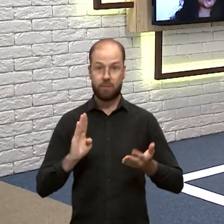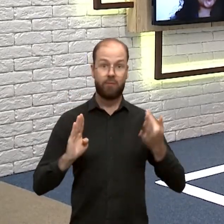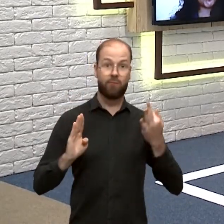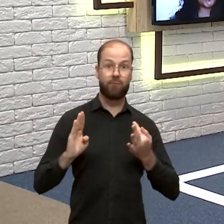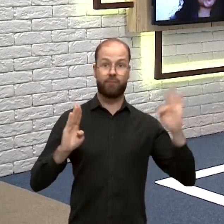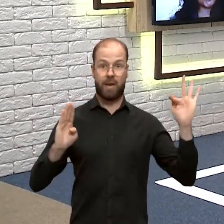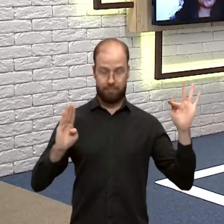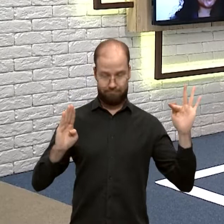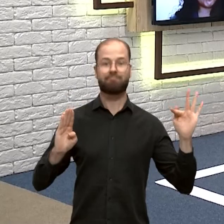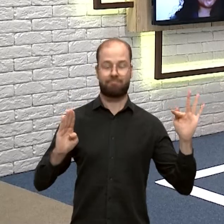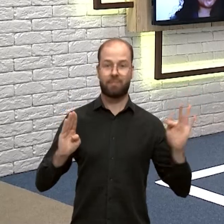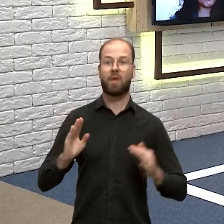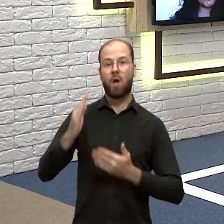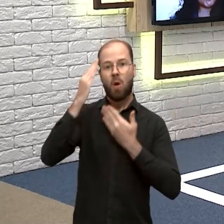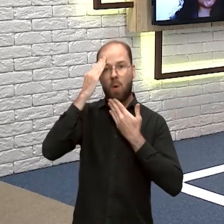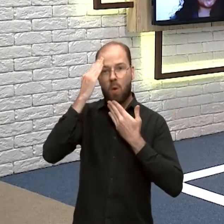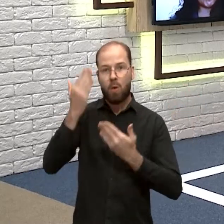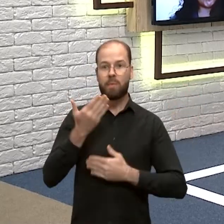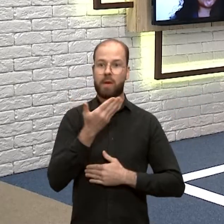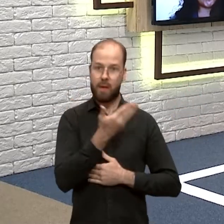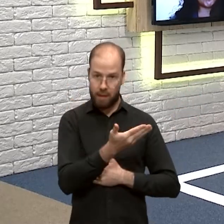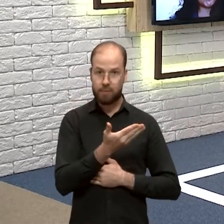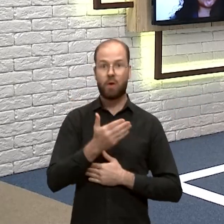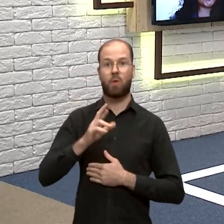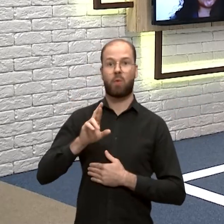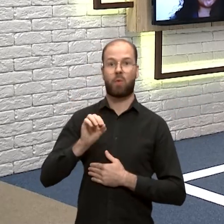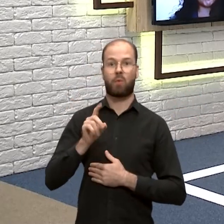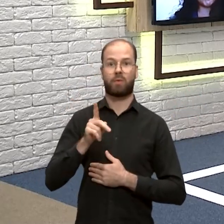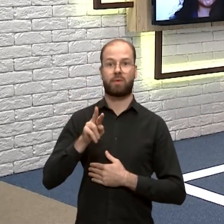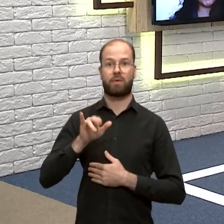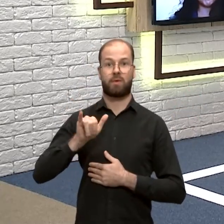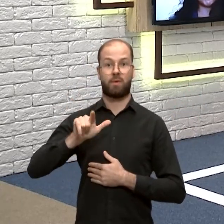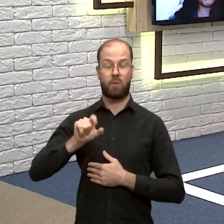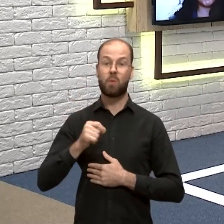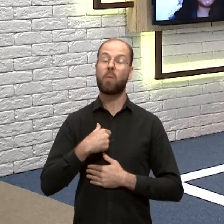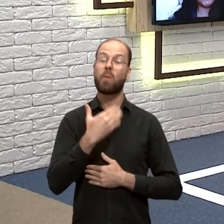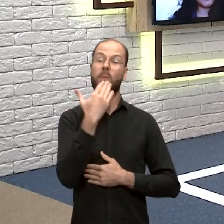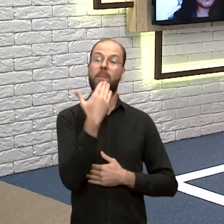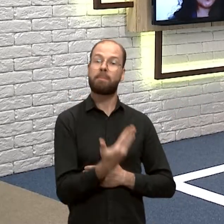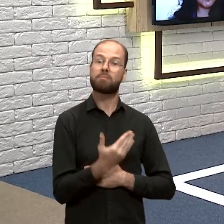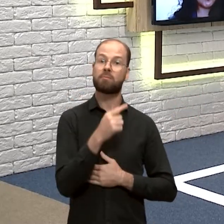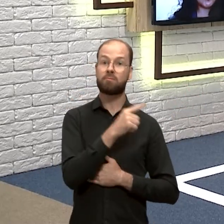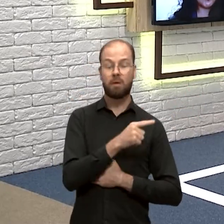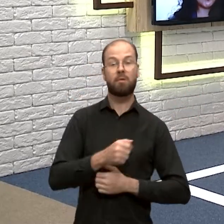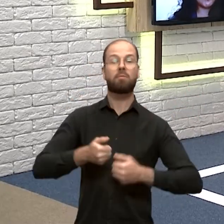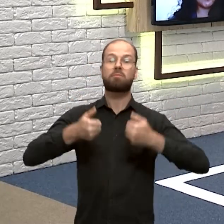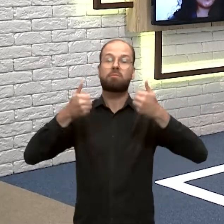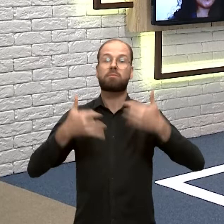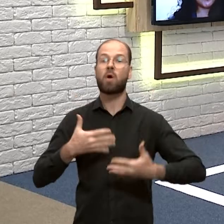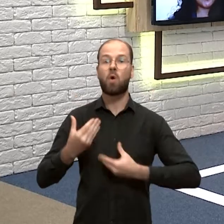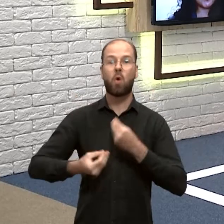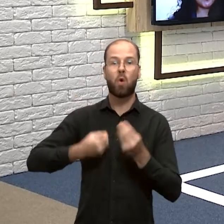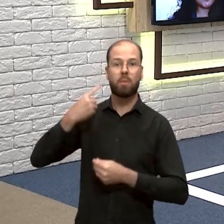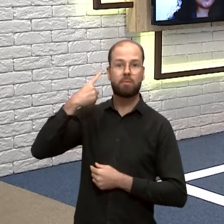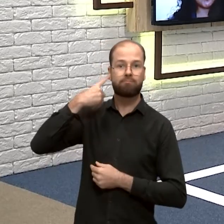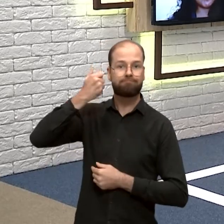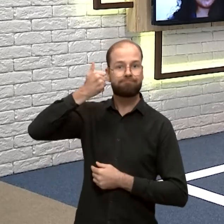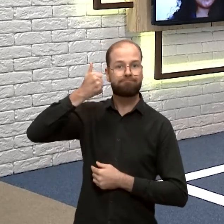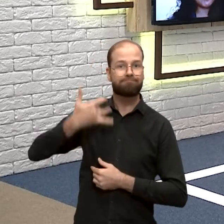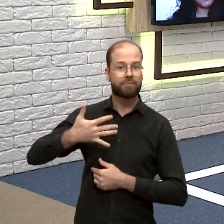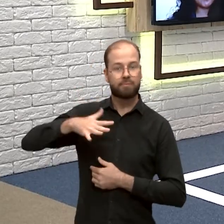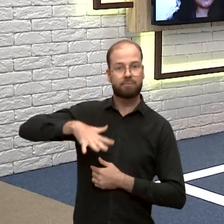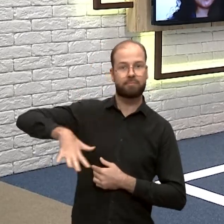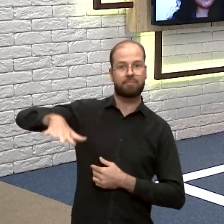obrigada pela sua presença. Peço que, ao cumprimentar os nossos telespectadores e ouvintes, faça a sua